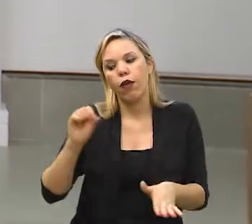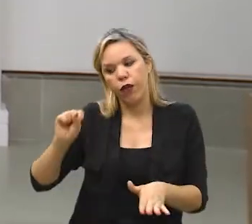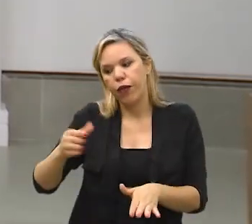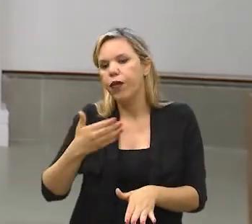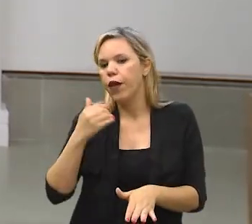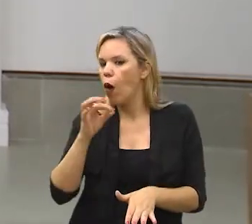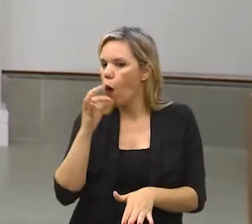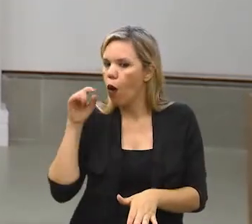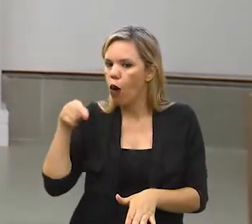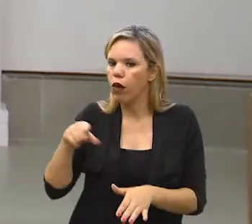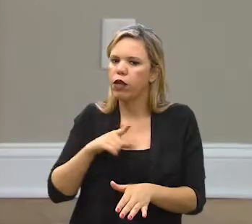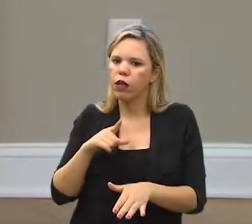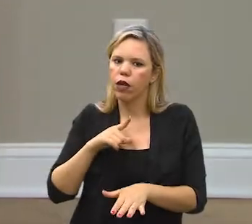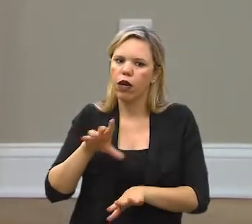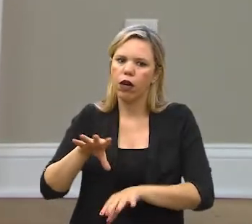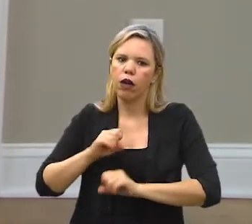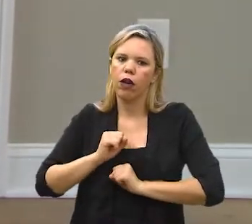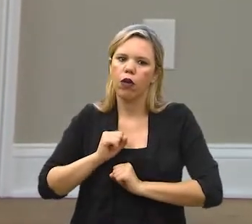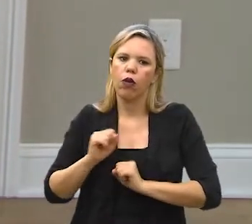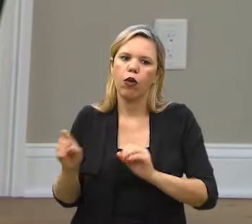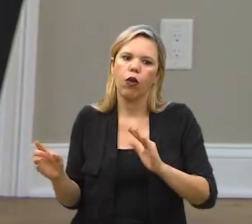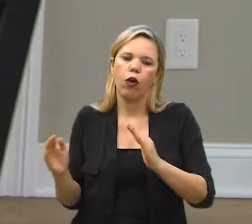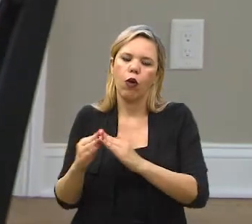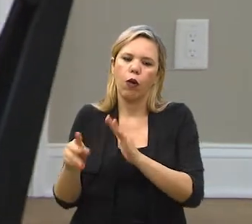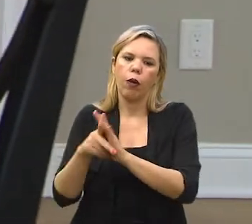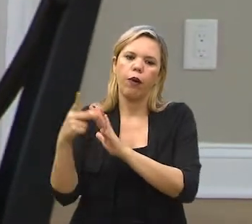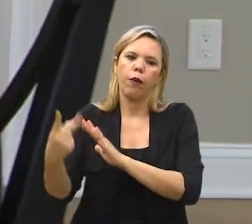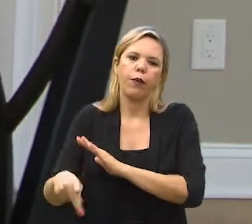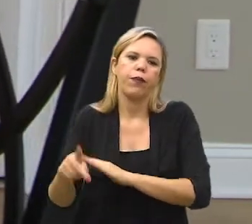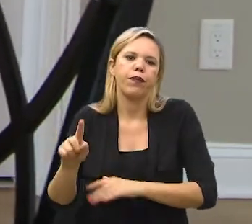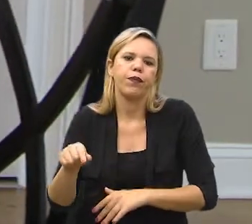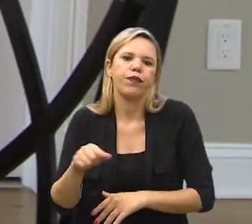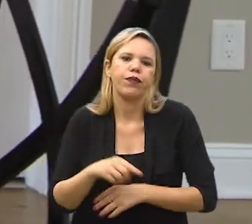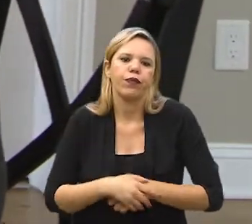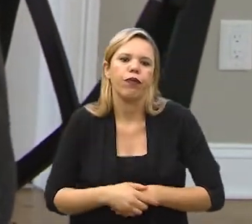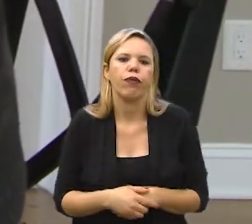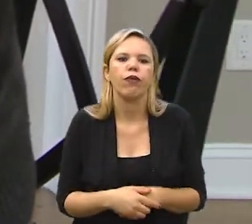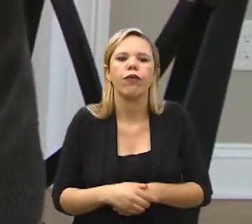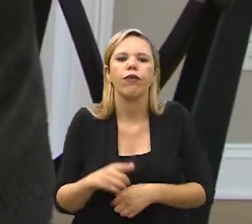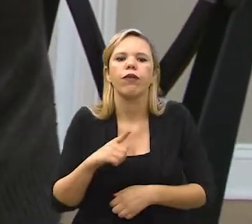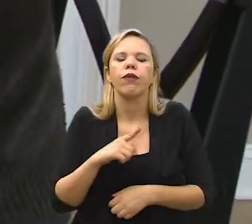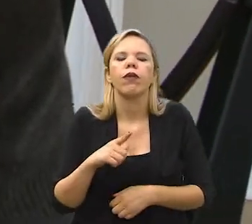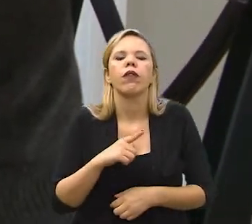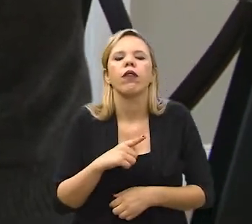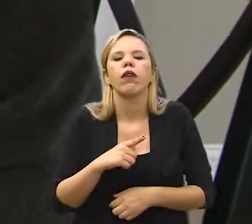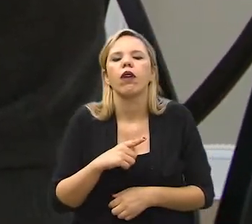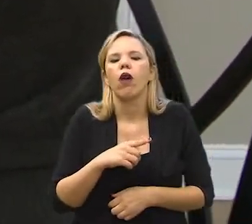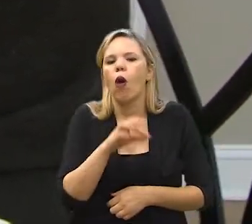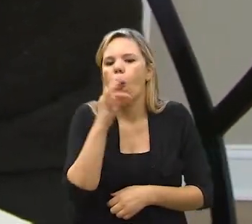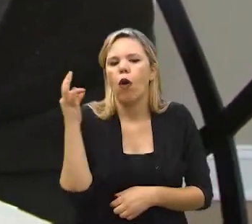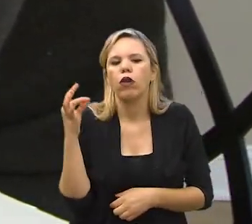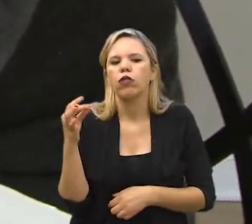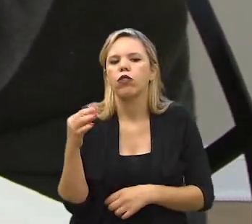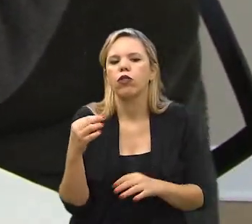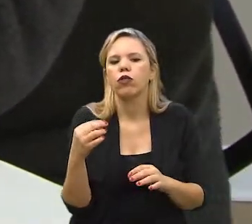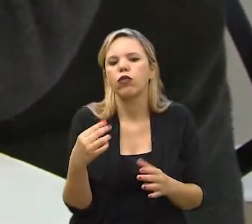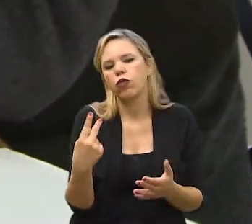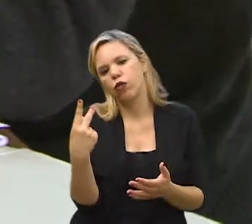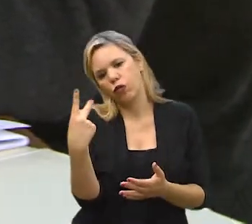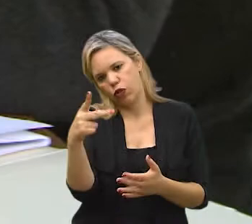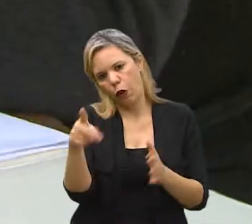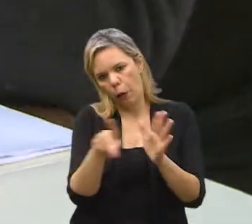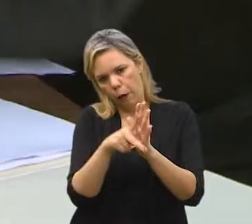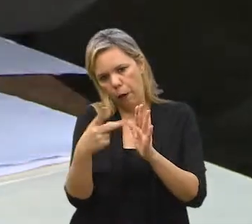ser alguma constituição do seu patrimônio. Além de você ter esse bem no seu